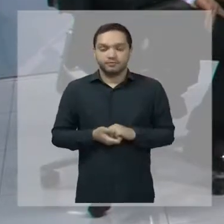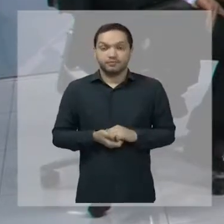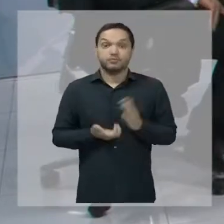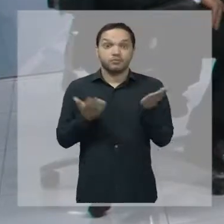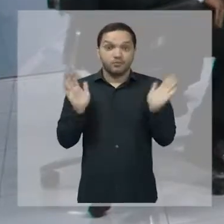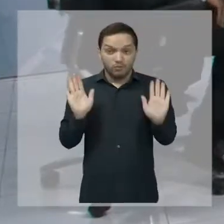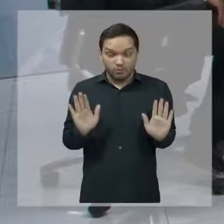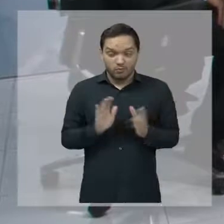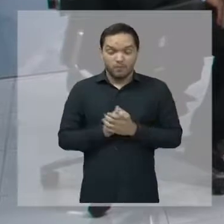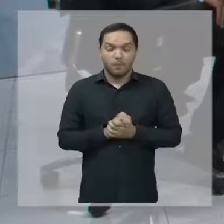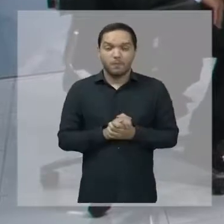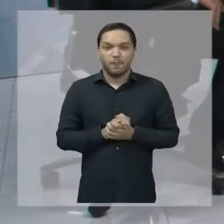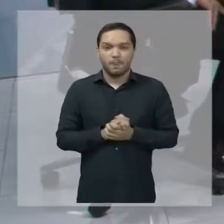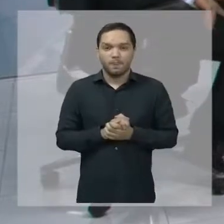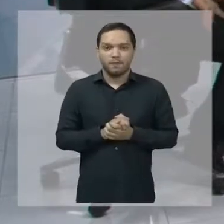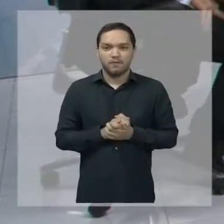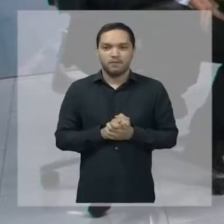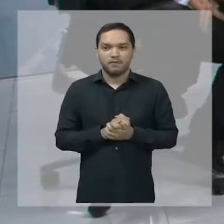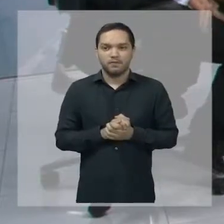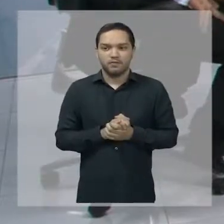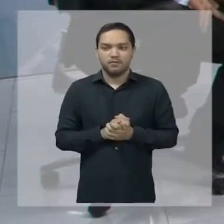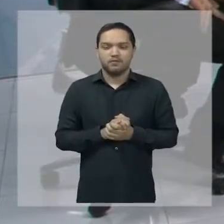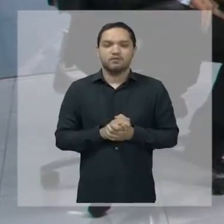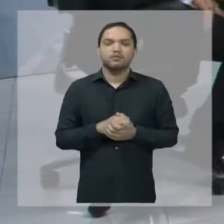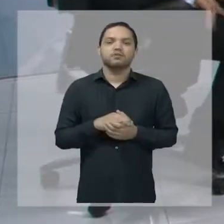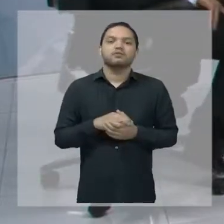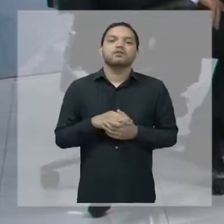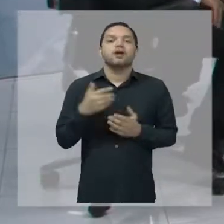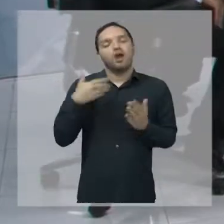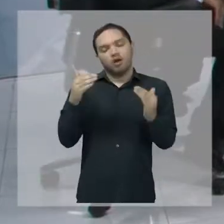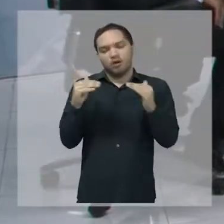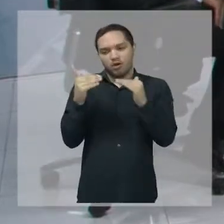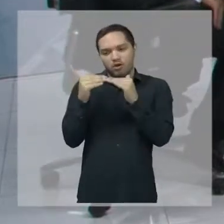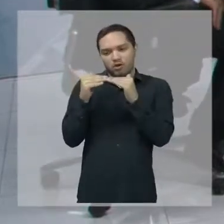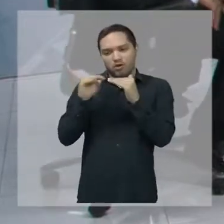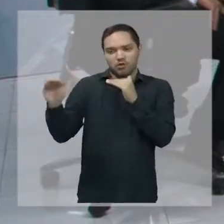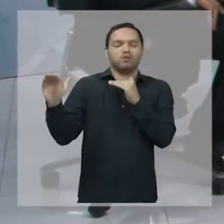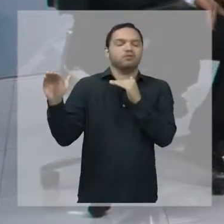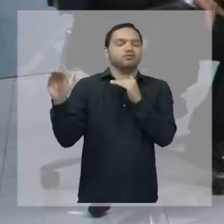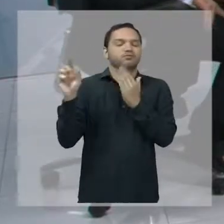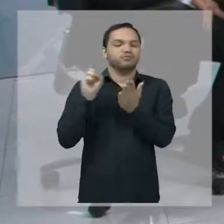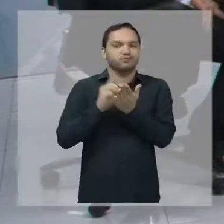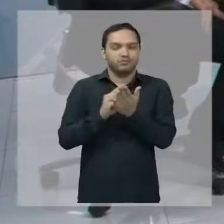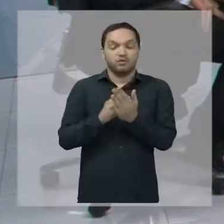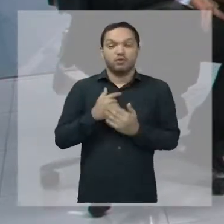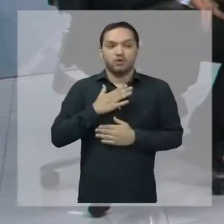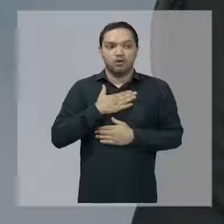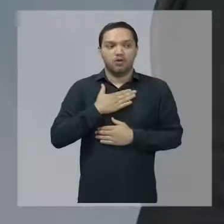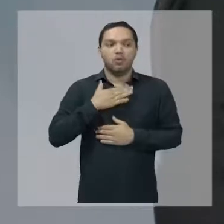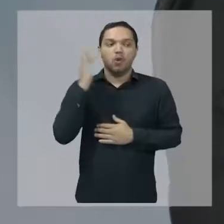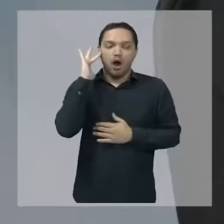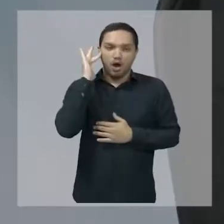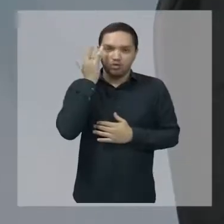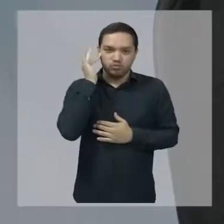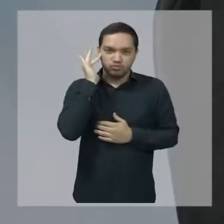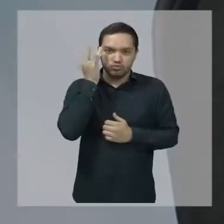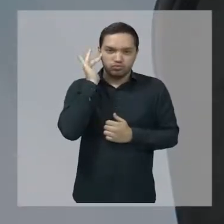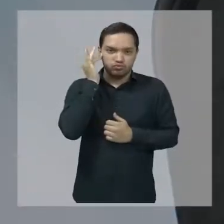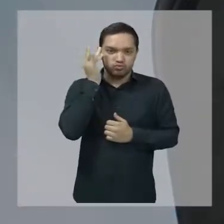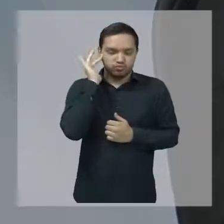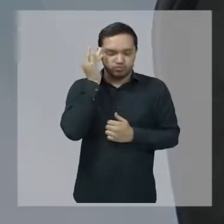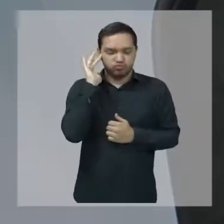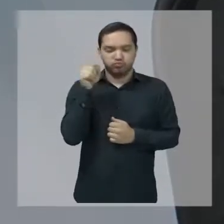Não, Arnaldo, aí eu vou fazer vou pedir, venha ao eminente ministro para divergir de forma radical. Eu acho que